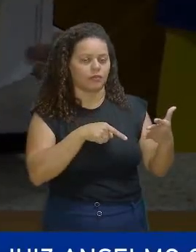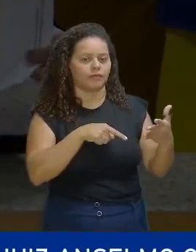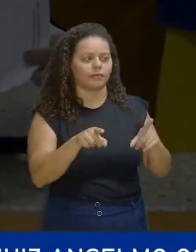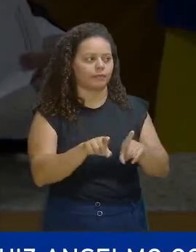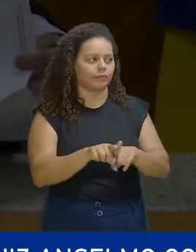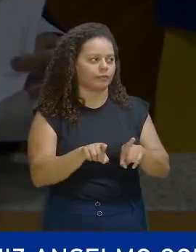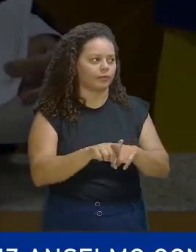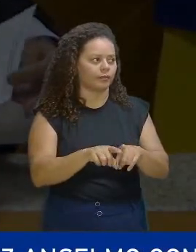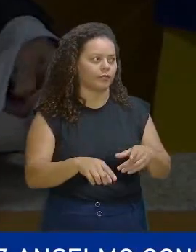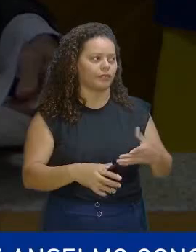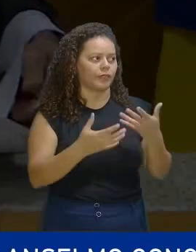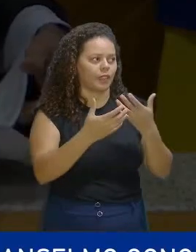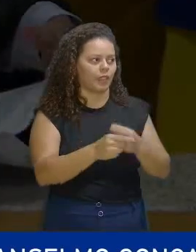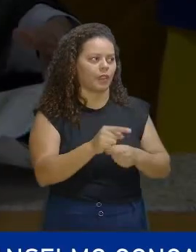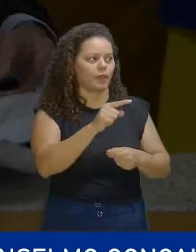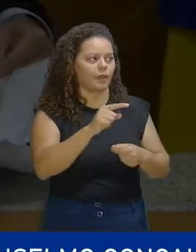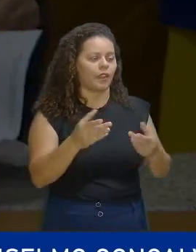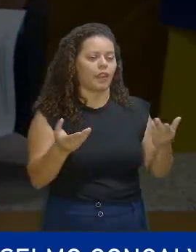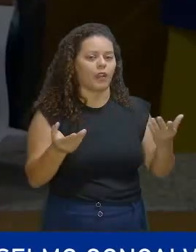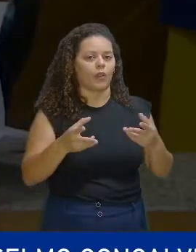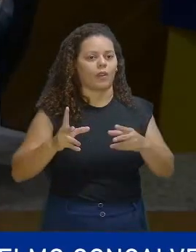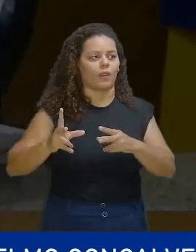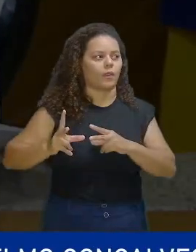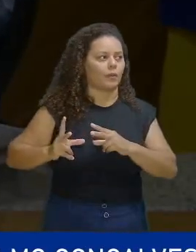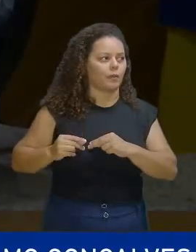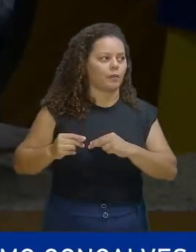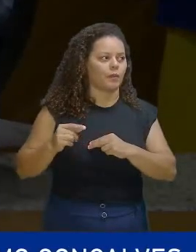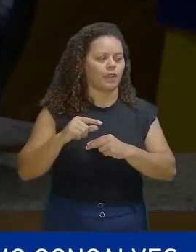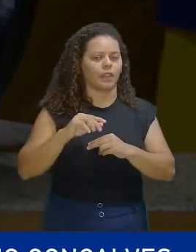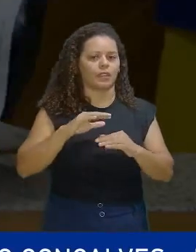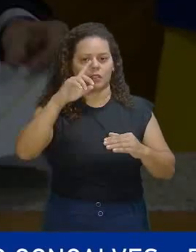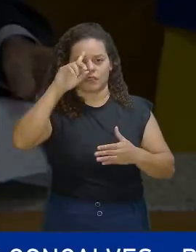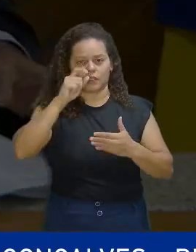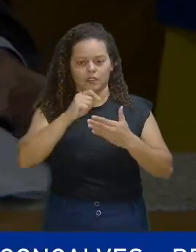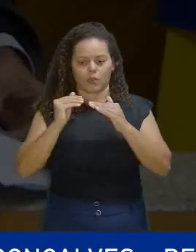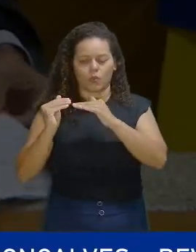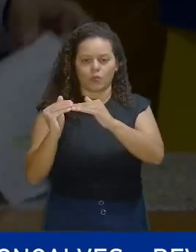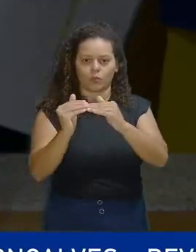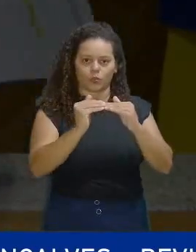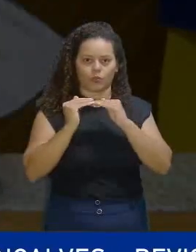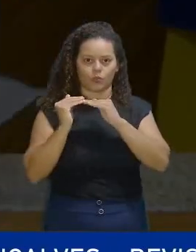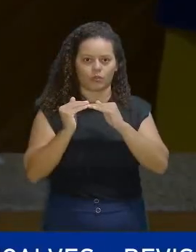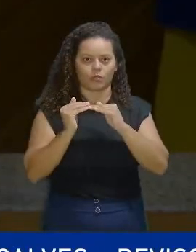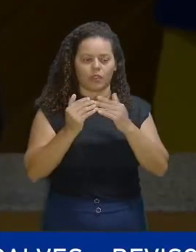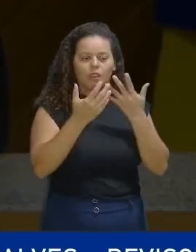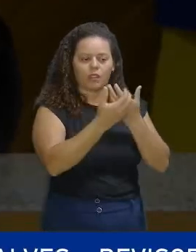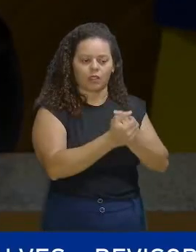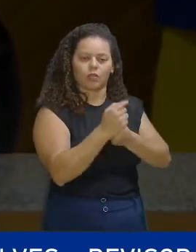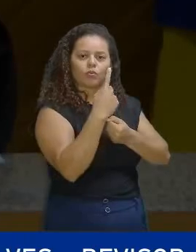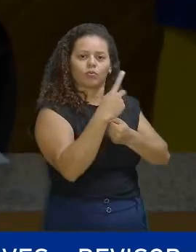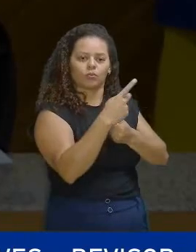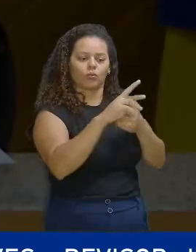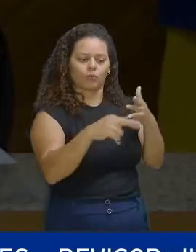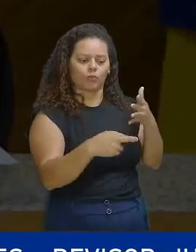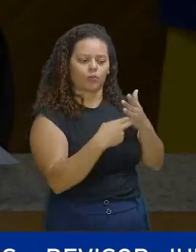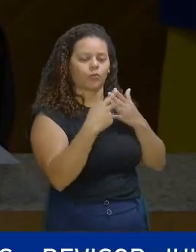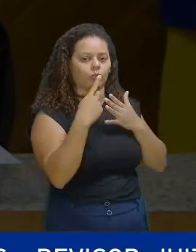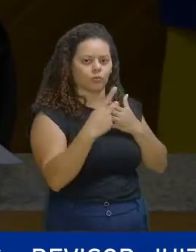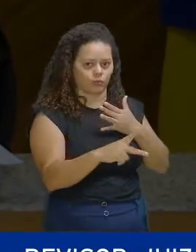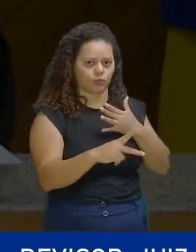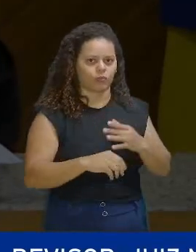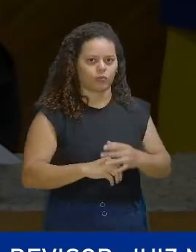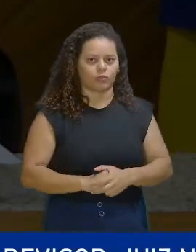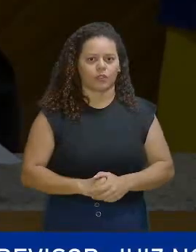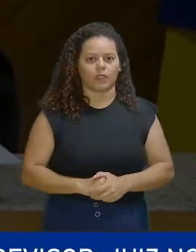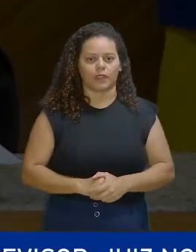recurso e, no mérito, também a unanimidade, deu provimento, não é isso? Deu